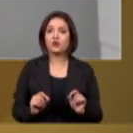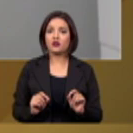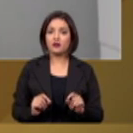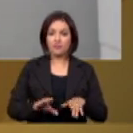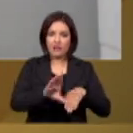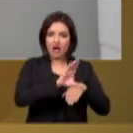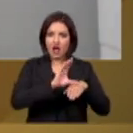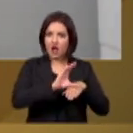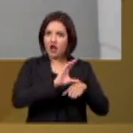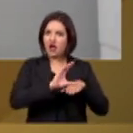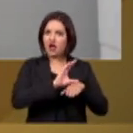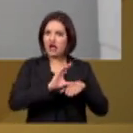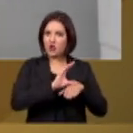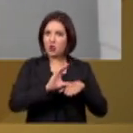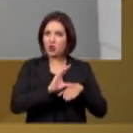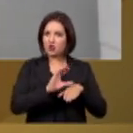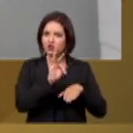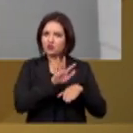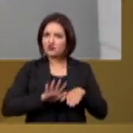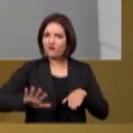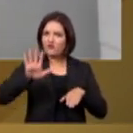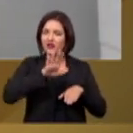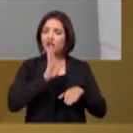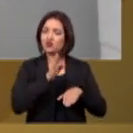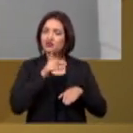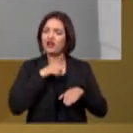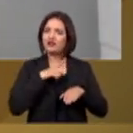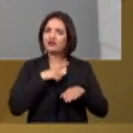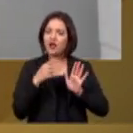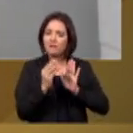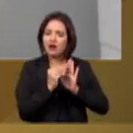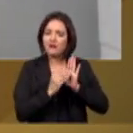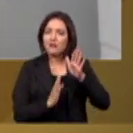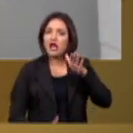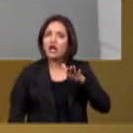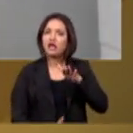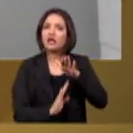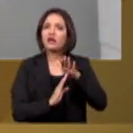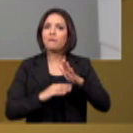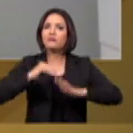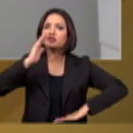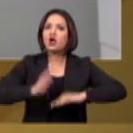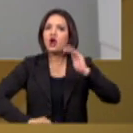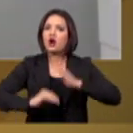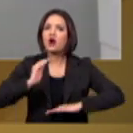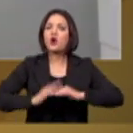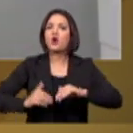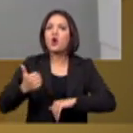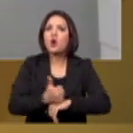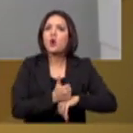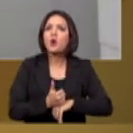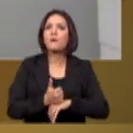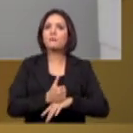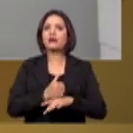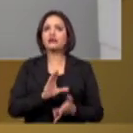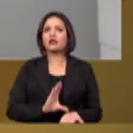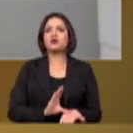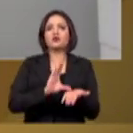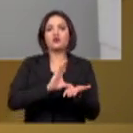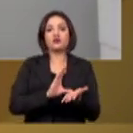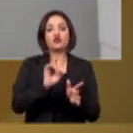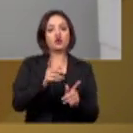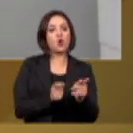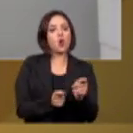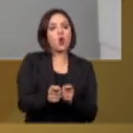de que a própria constituição federal e se dirigiu à esfera de competências do conselho a controlar na legitimidade